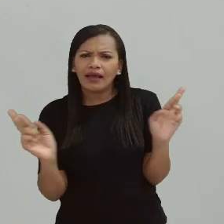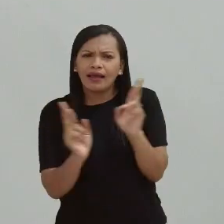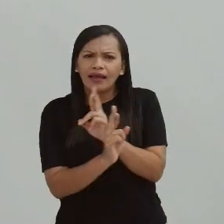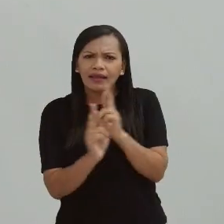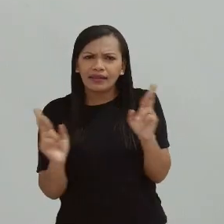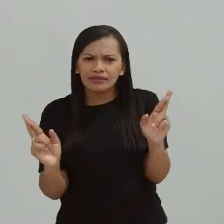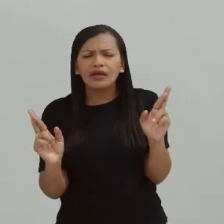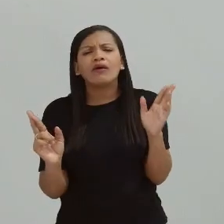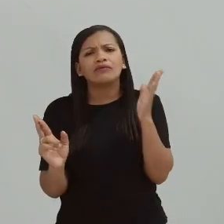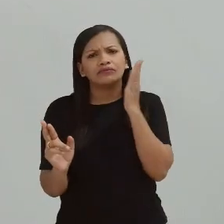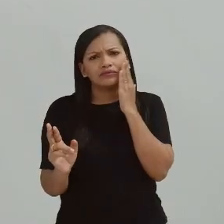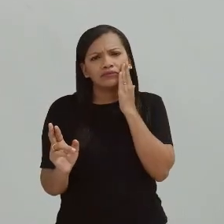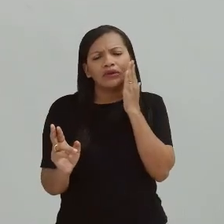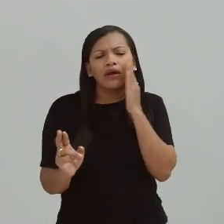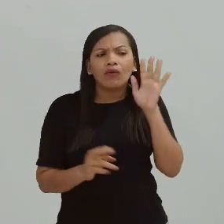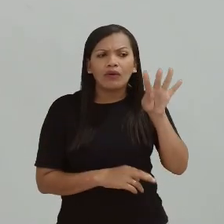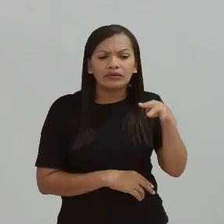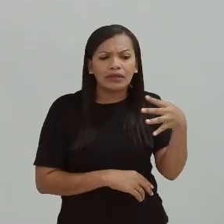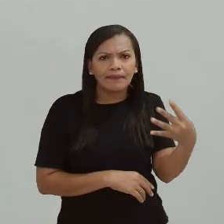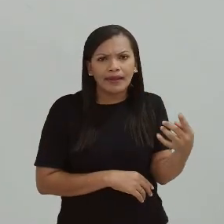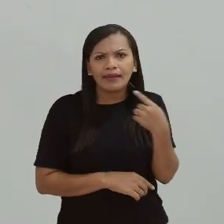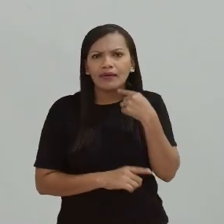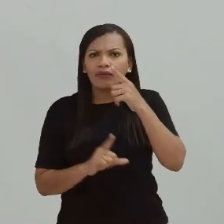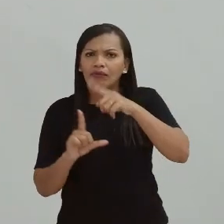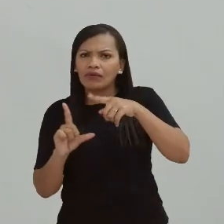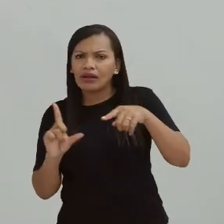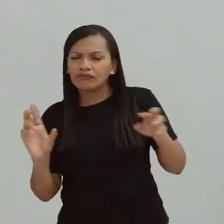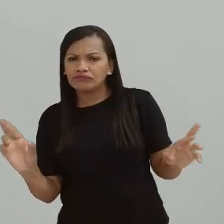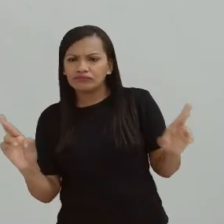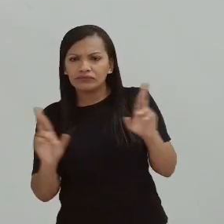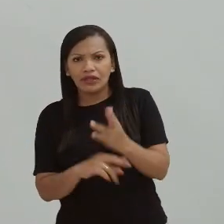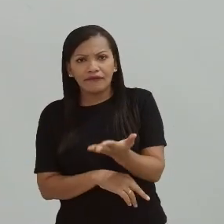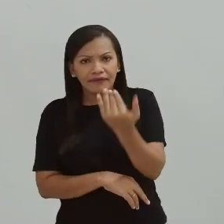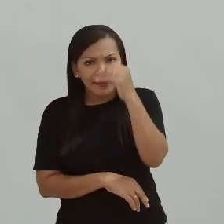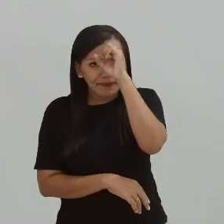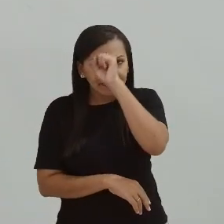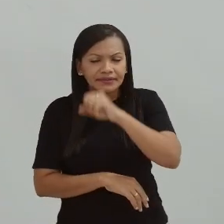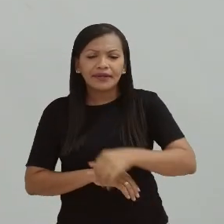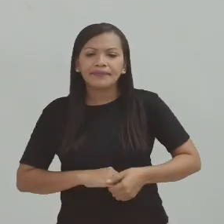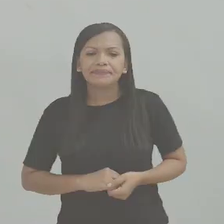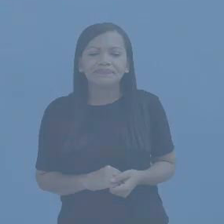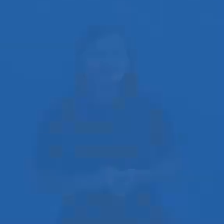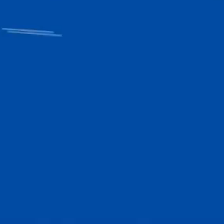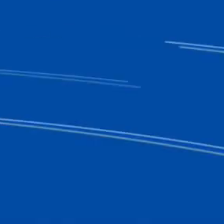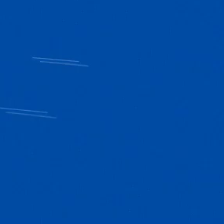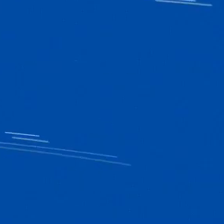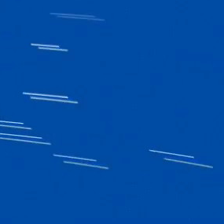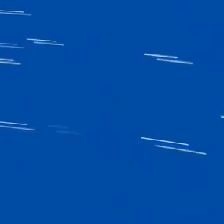ou o contrário, uma tabela com um gráfico, ok? Então, vem comigo nessa onda.